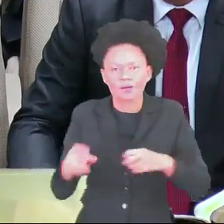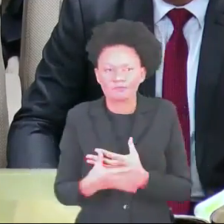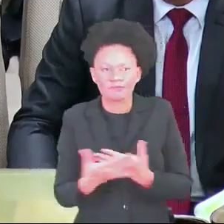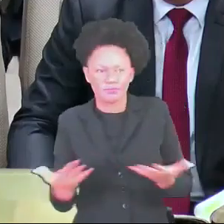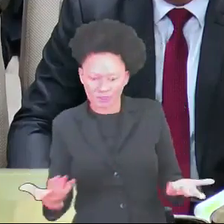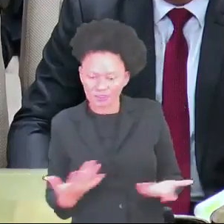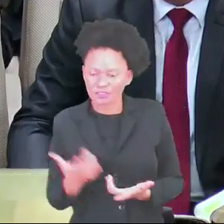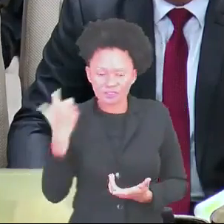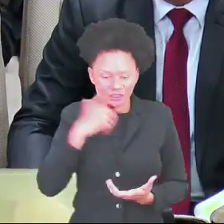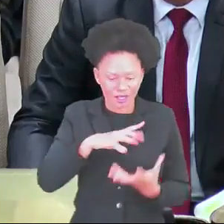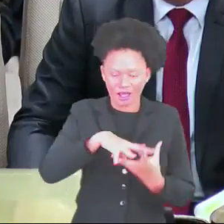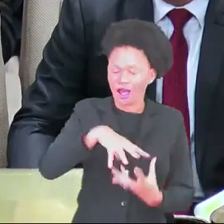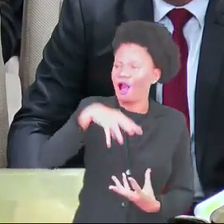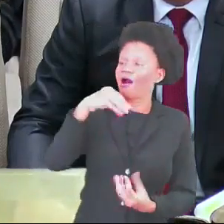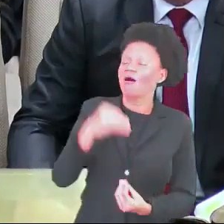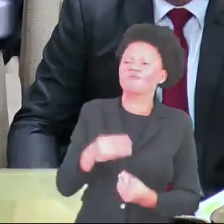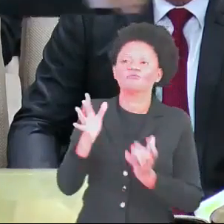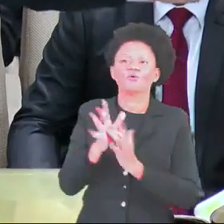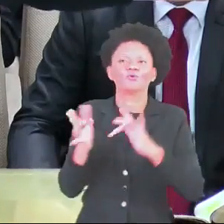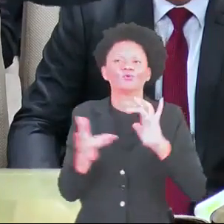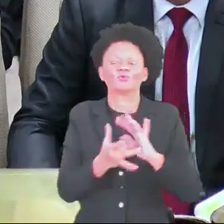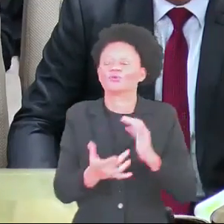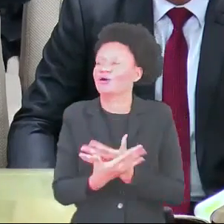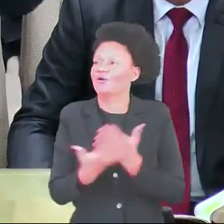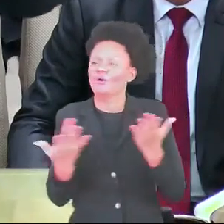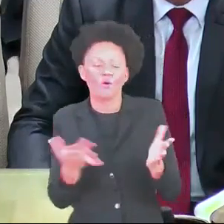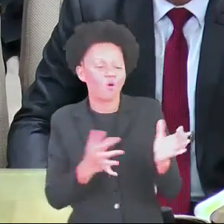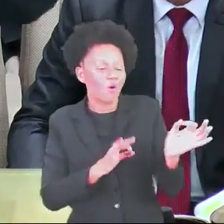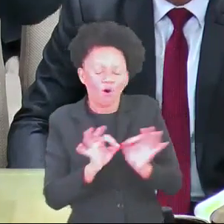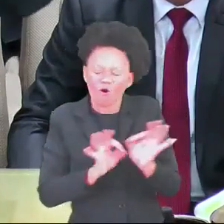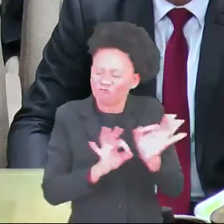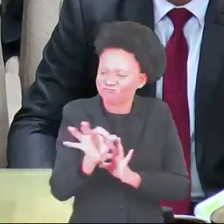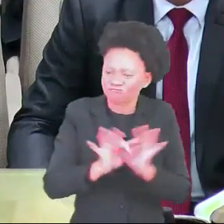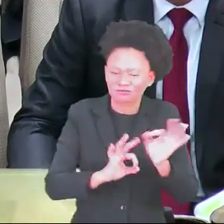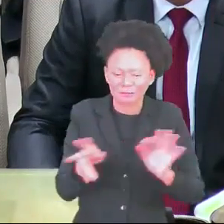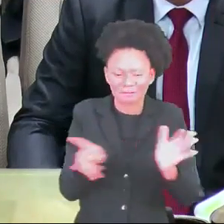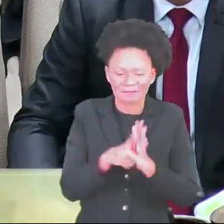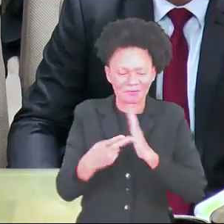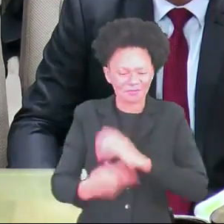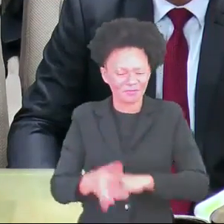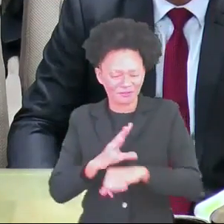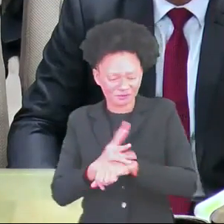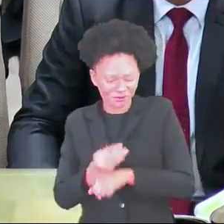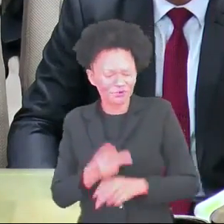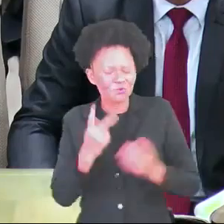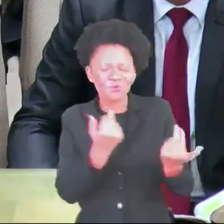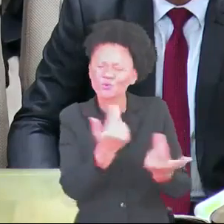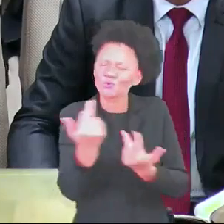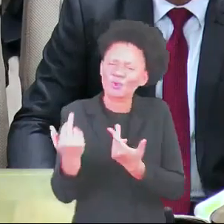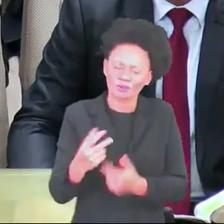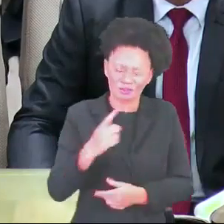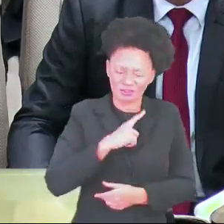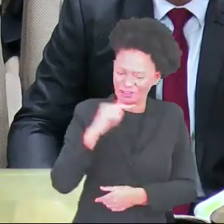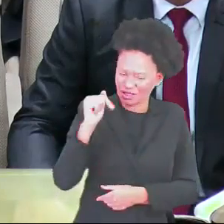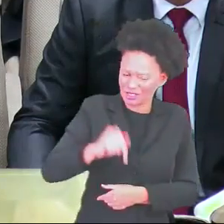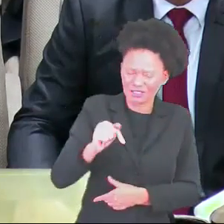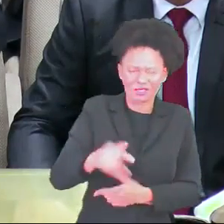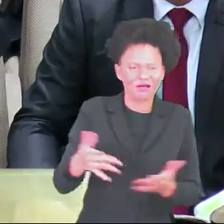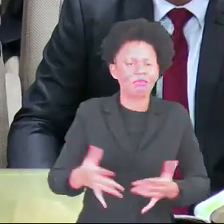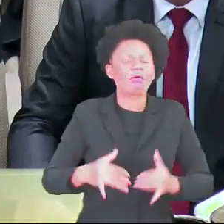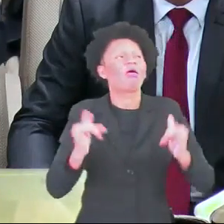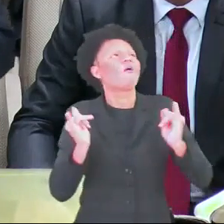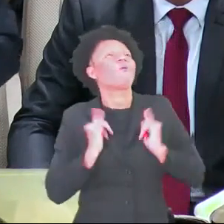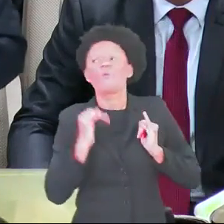ganhar almas para Jesus, os nossos pais queriam fazer com que a igreja tivesse o que tem aqui hoje. Estamos